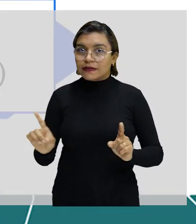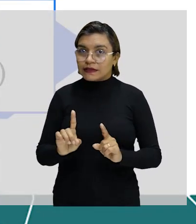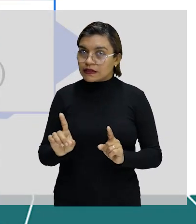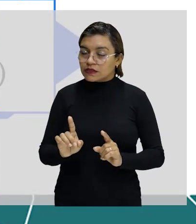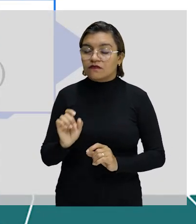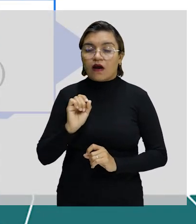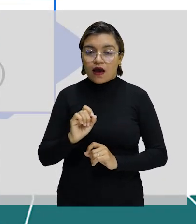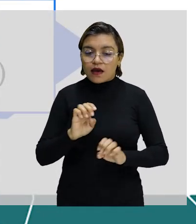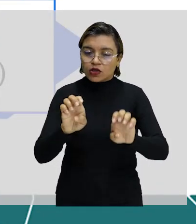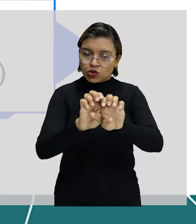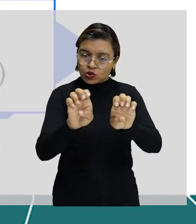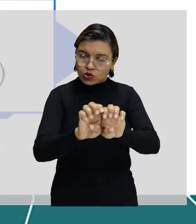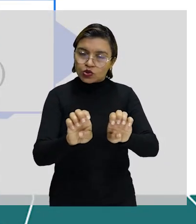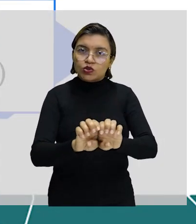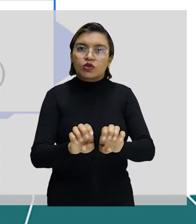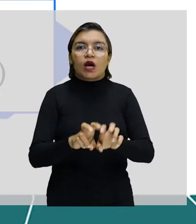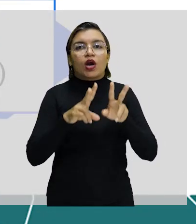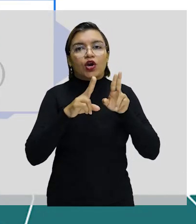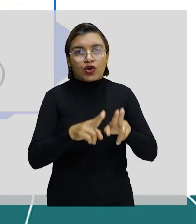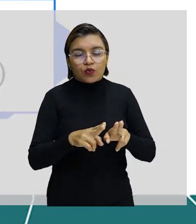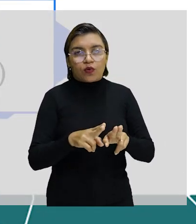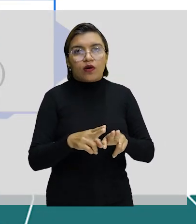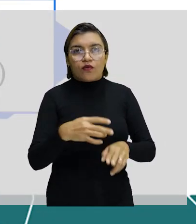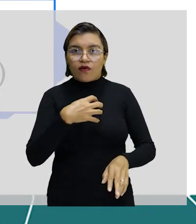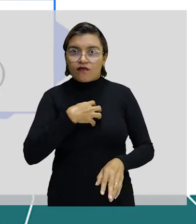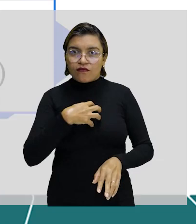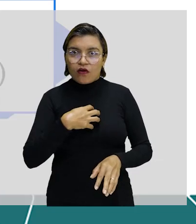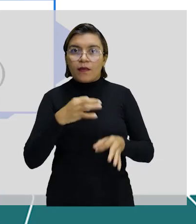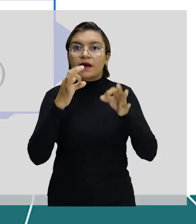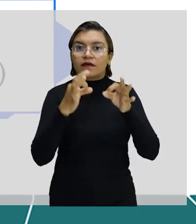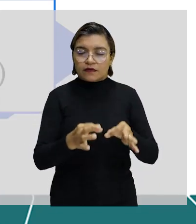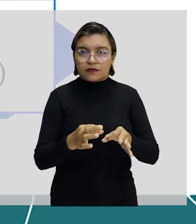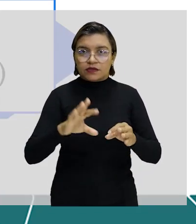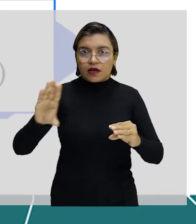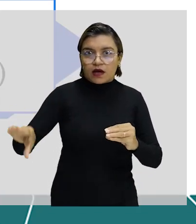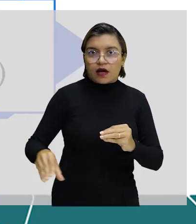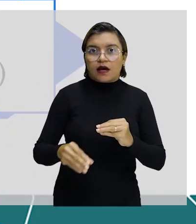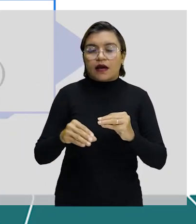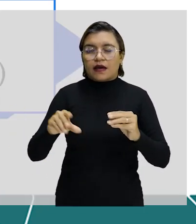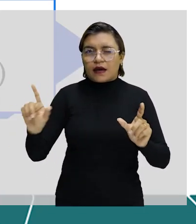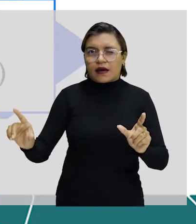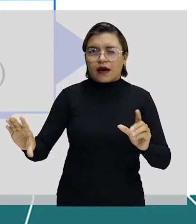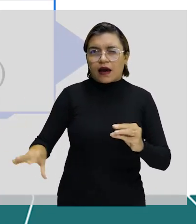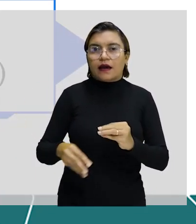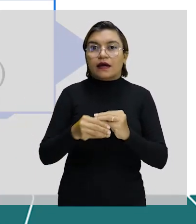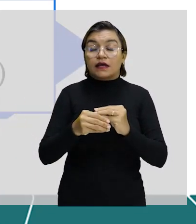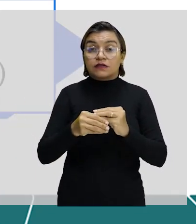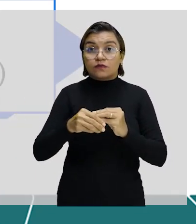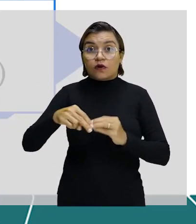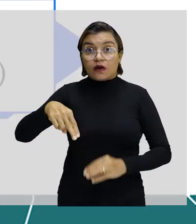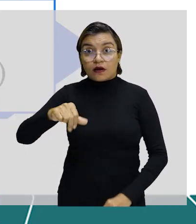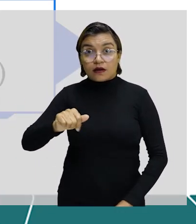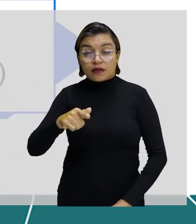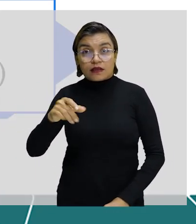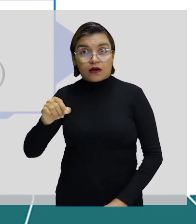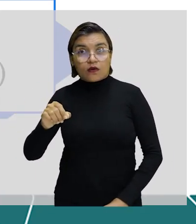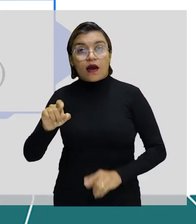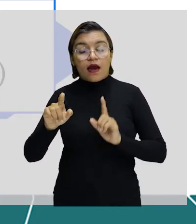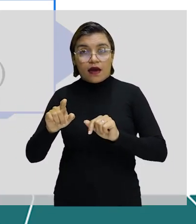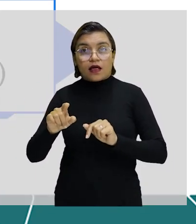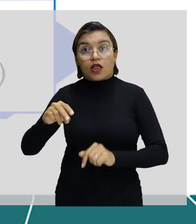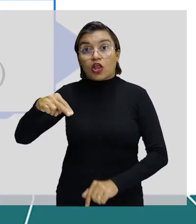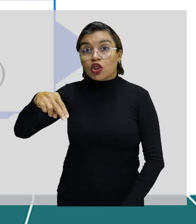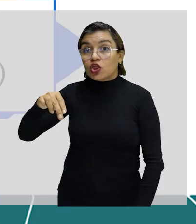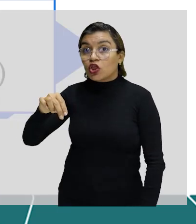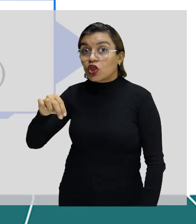mesma estrutura da forma afirmativa, com o acréscimo do não em inglês. O não em inglês é o not, tá?